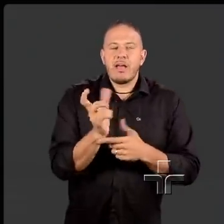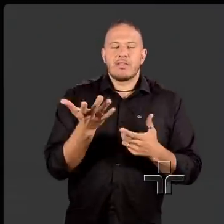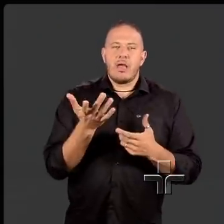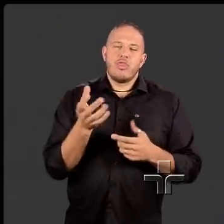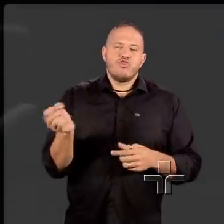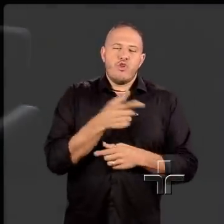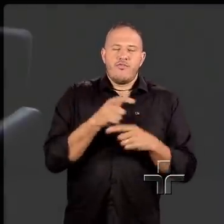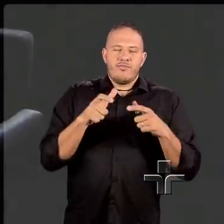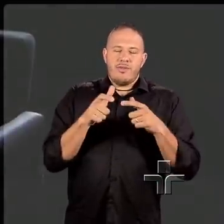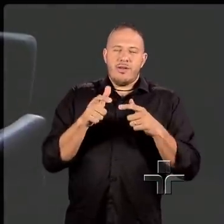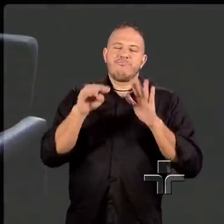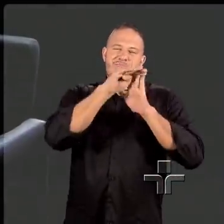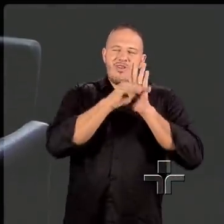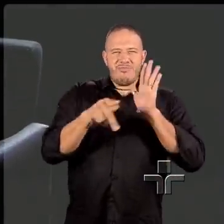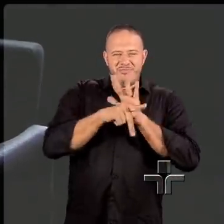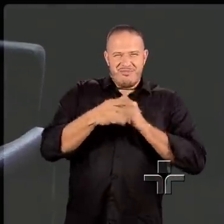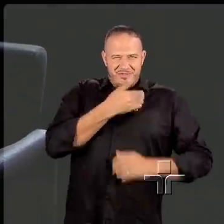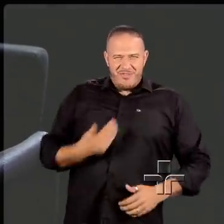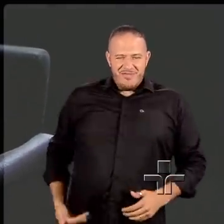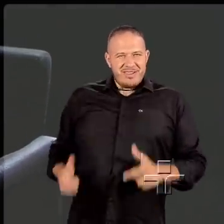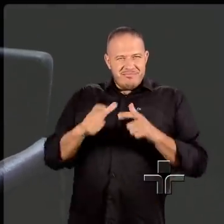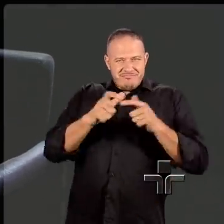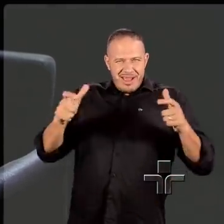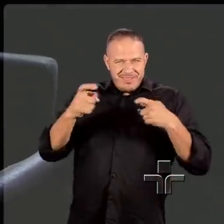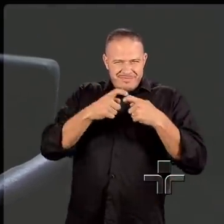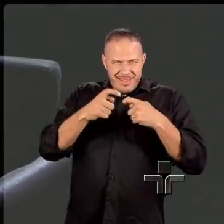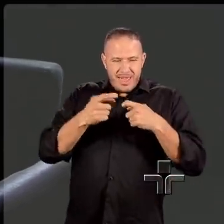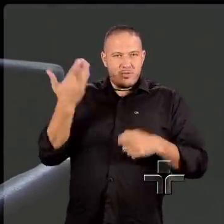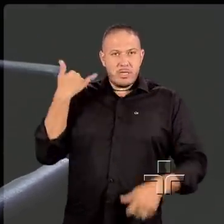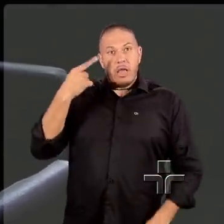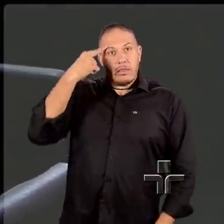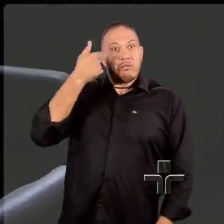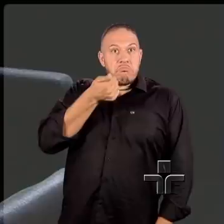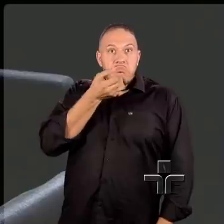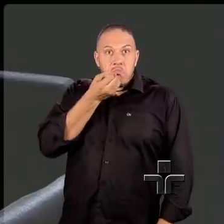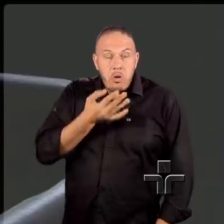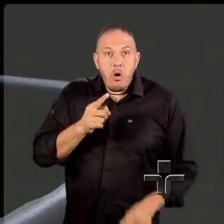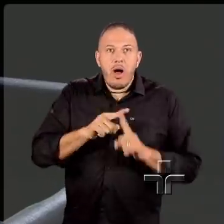programa Mais Médicos. Esse programa Mais Médicos era uma ideia boa,